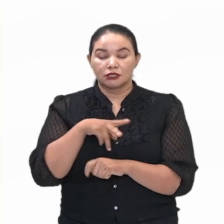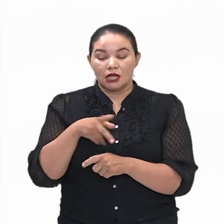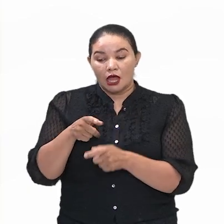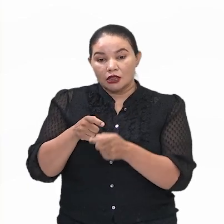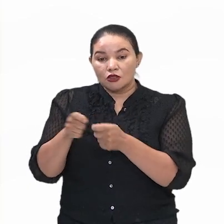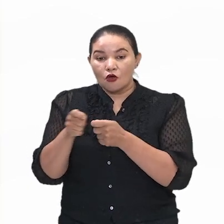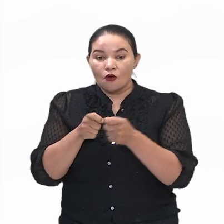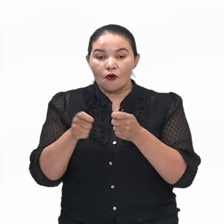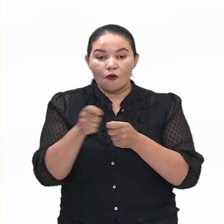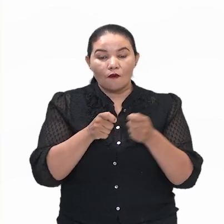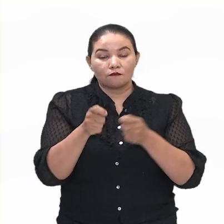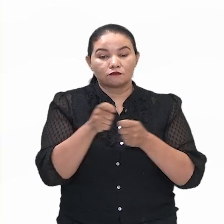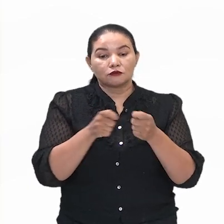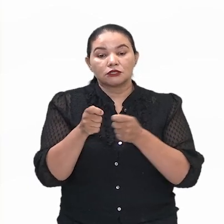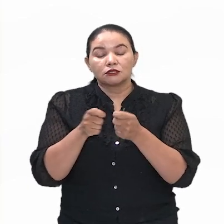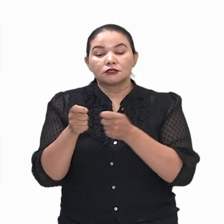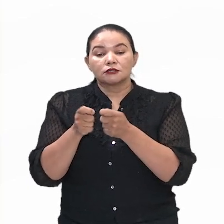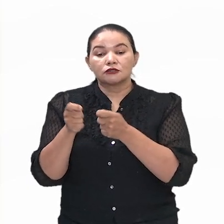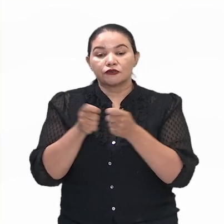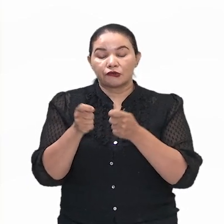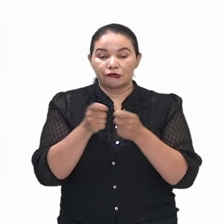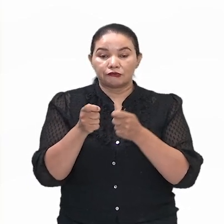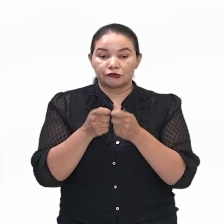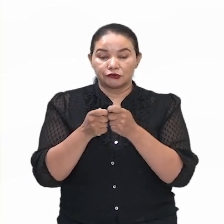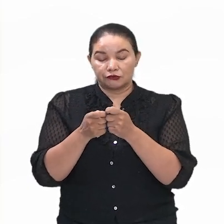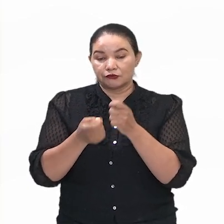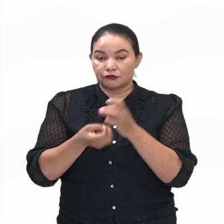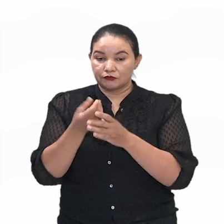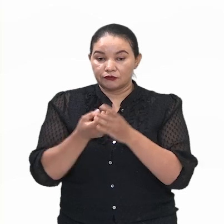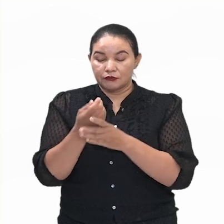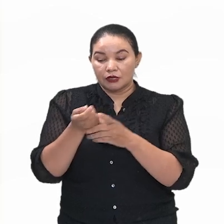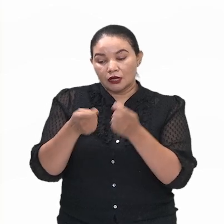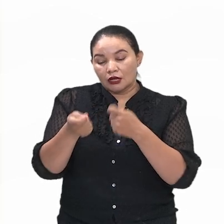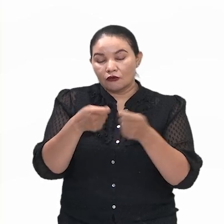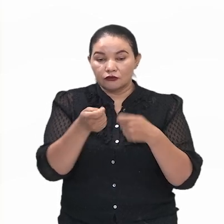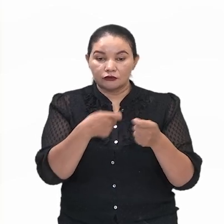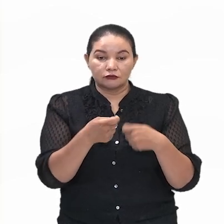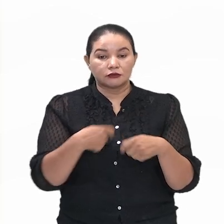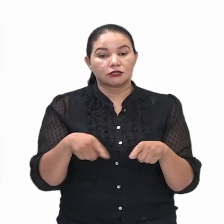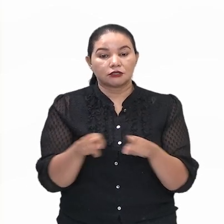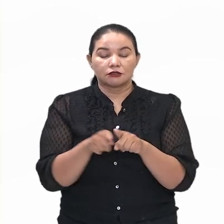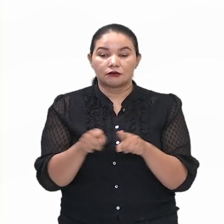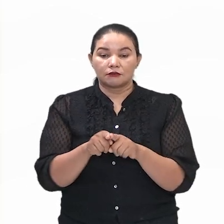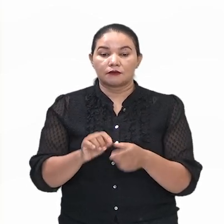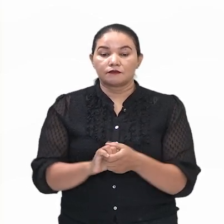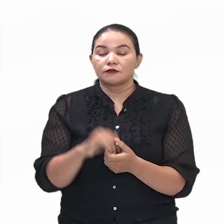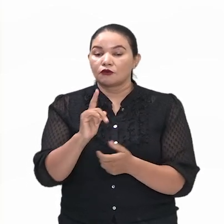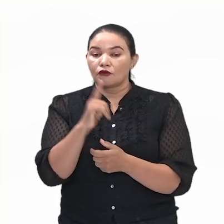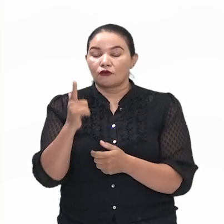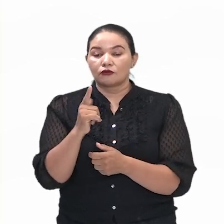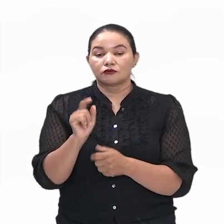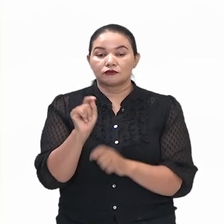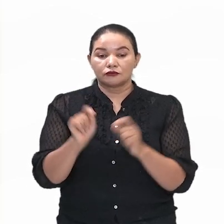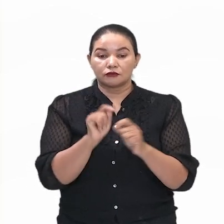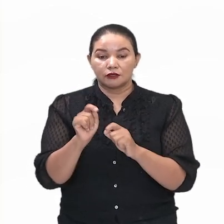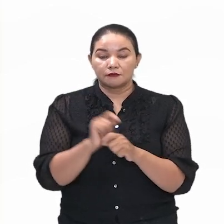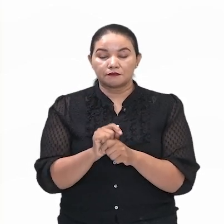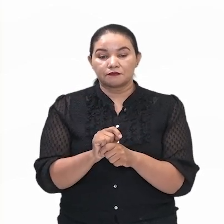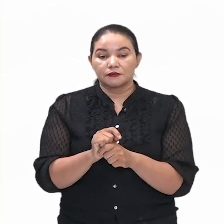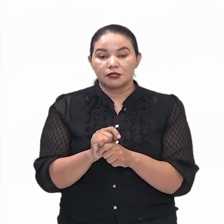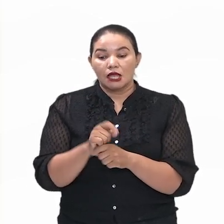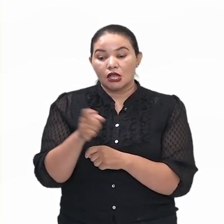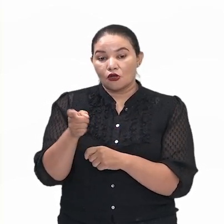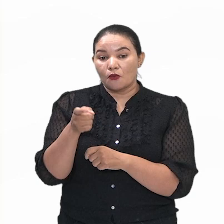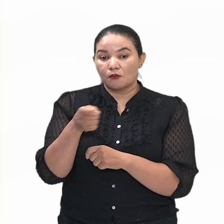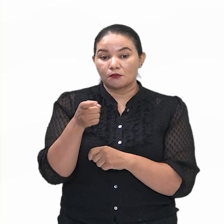vai controlar esta economia. Outra coisa que nós vamos ter também é a cobrança de altos